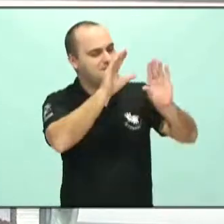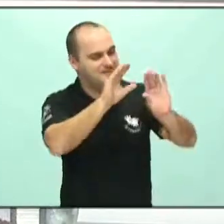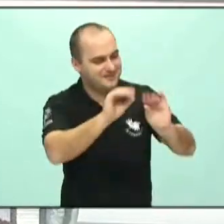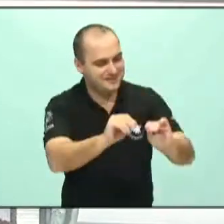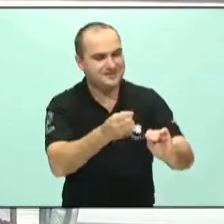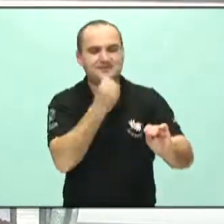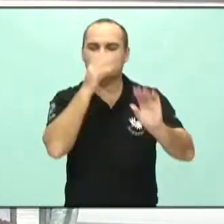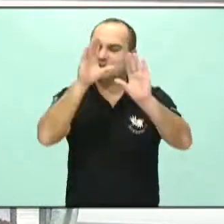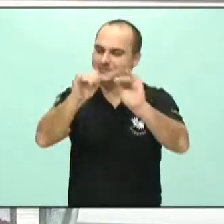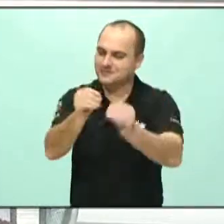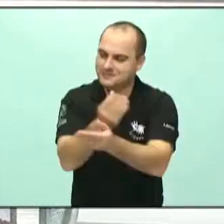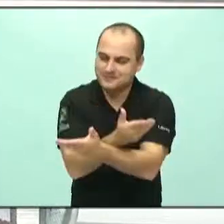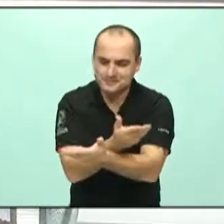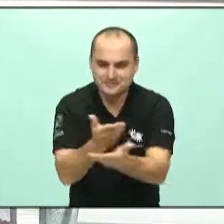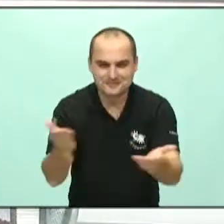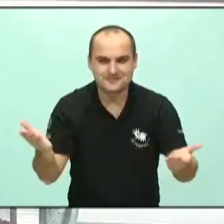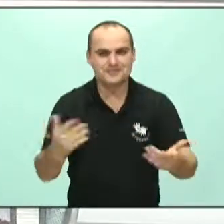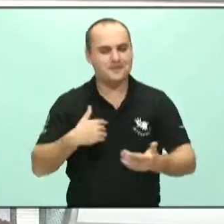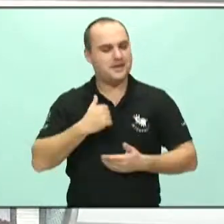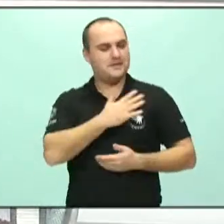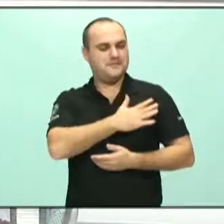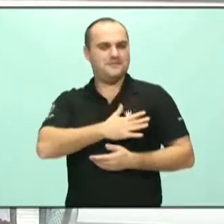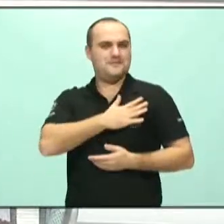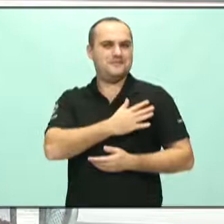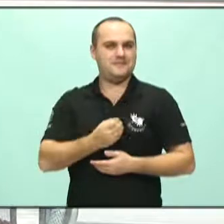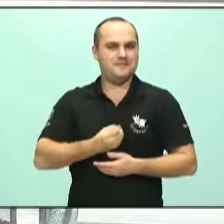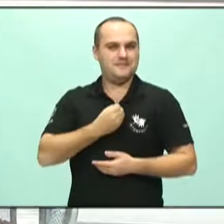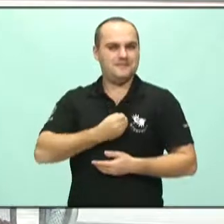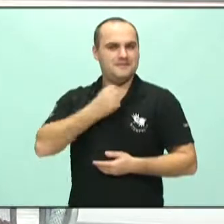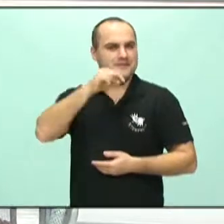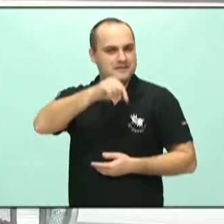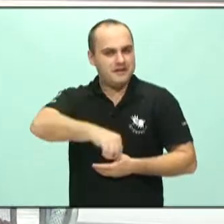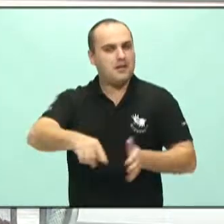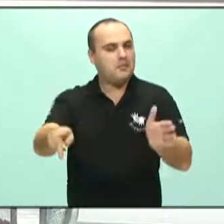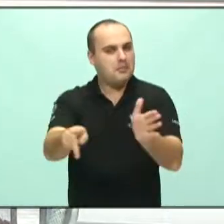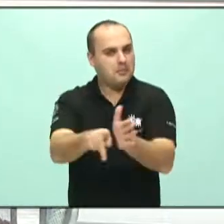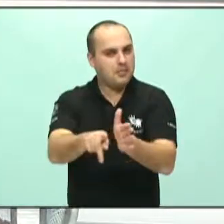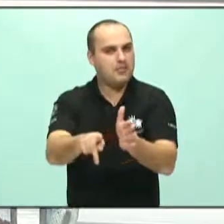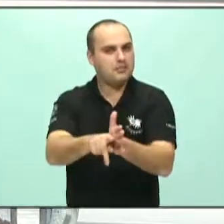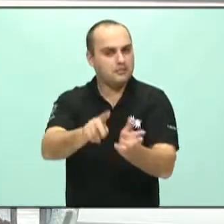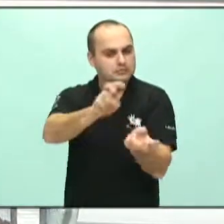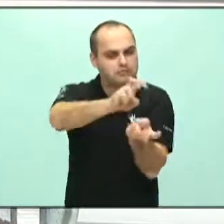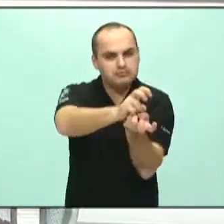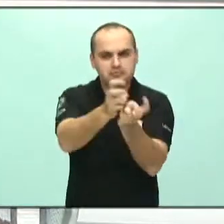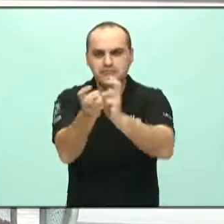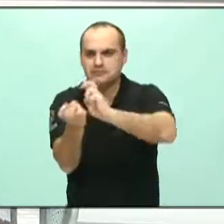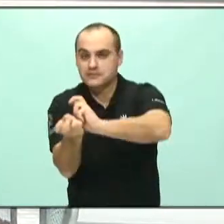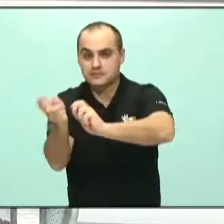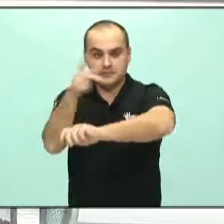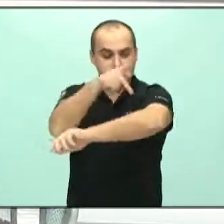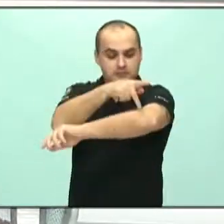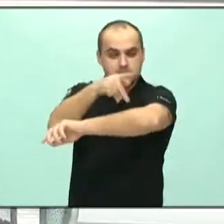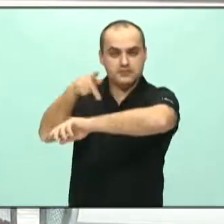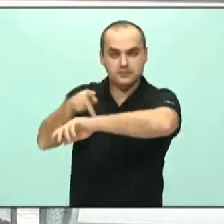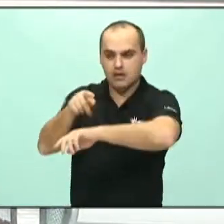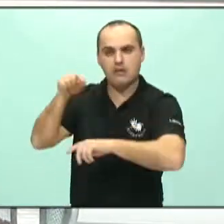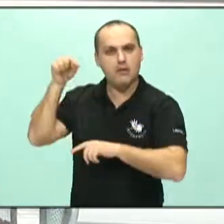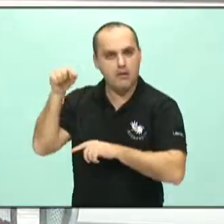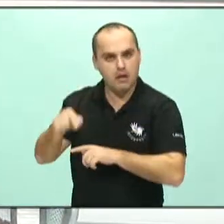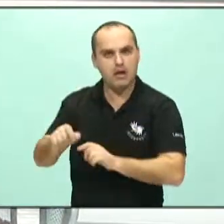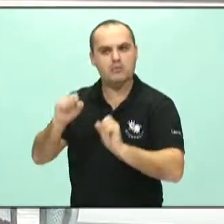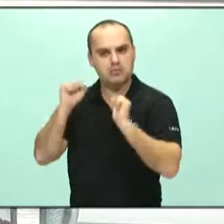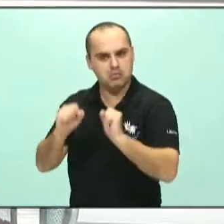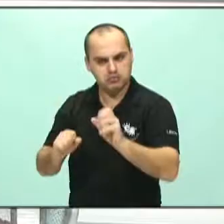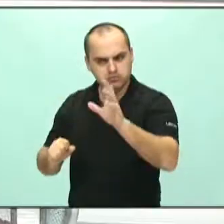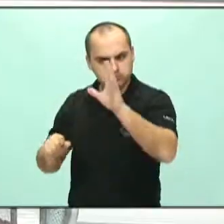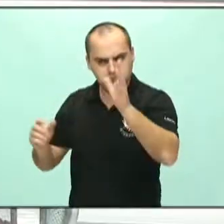noite a todos. É um prazer estar aqui com vocês, falando a respeito da capoeira pedagógica e do potencial de aprendizado